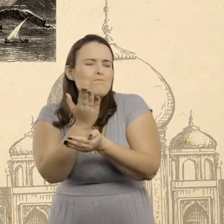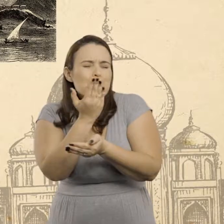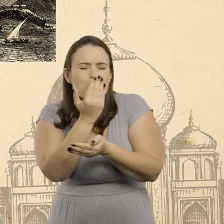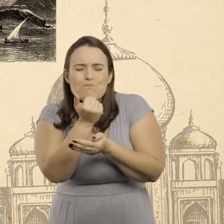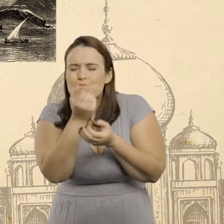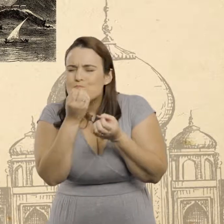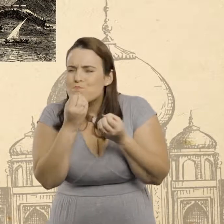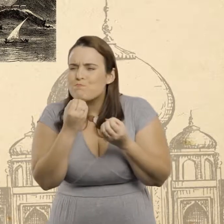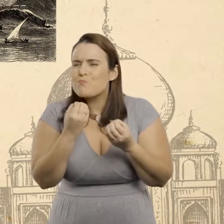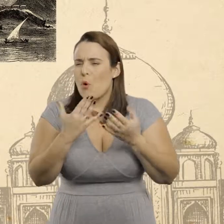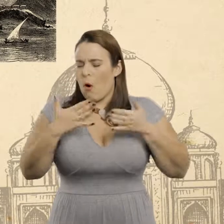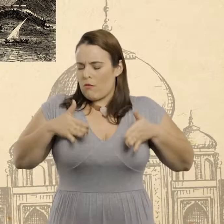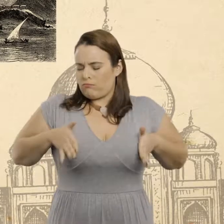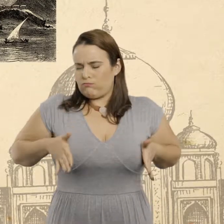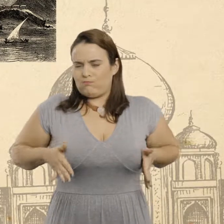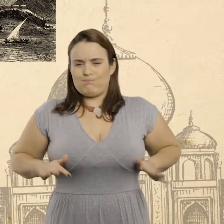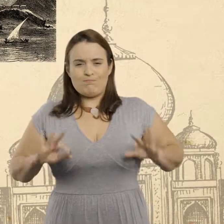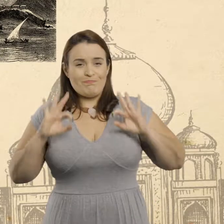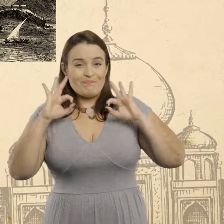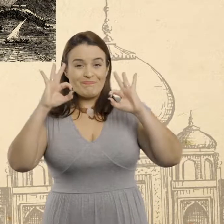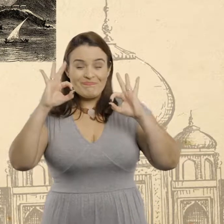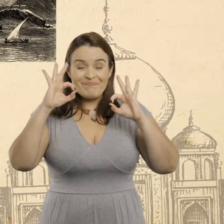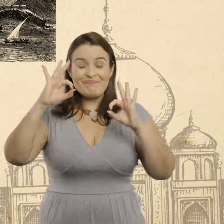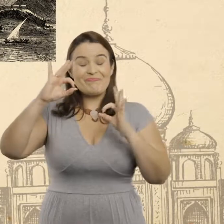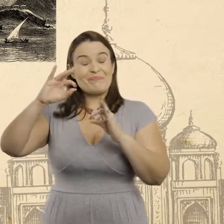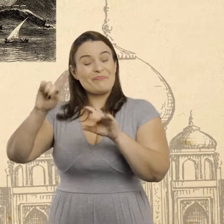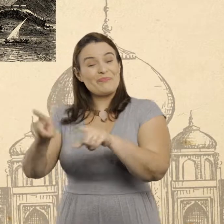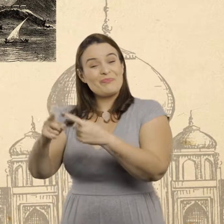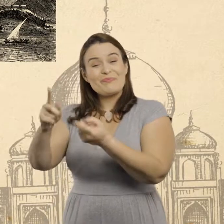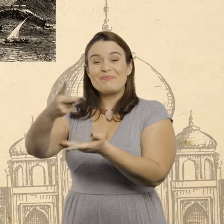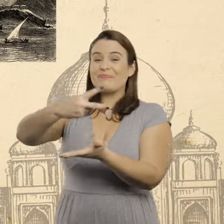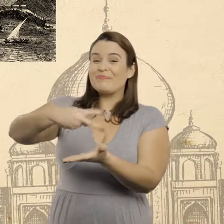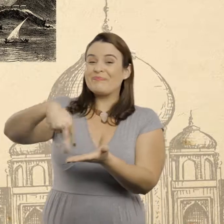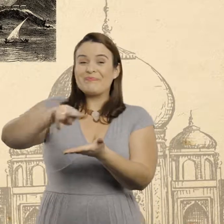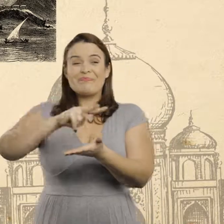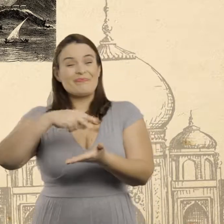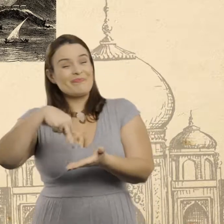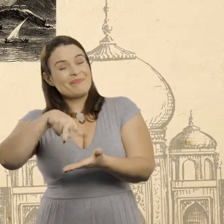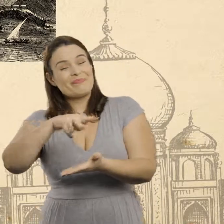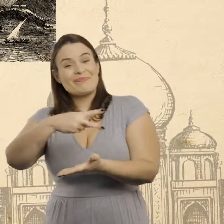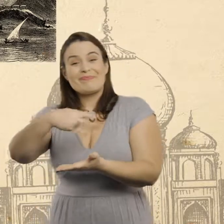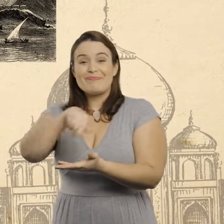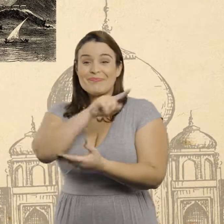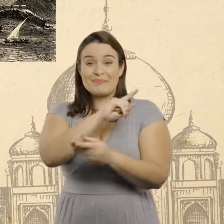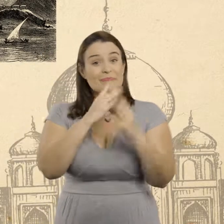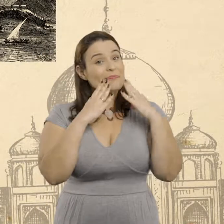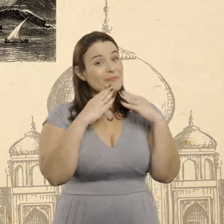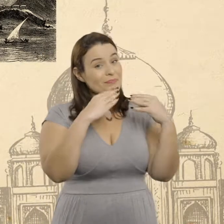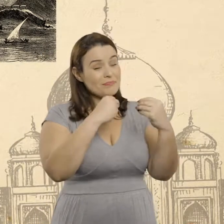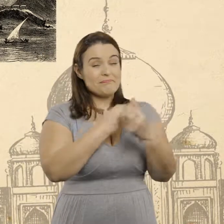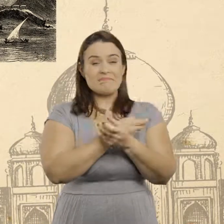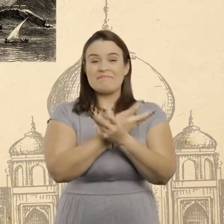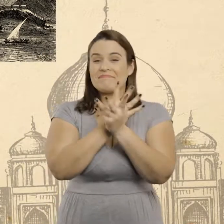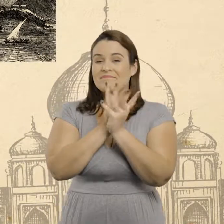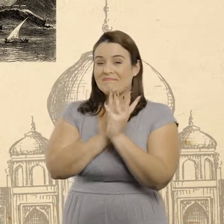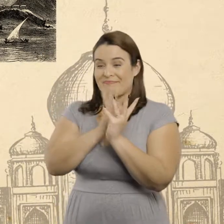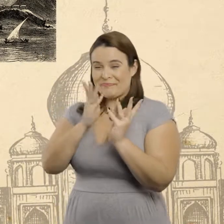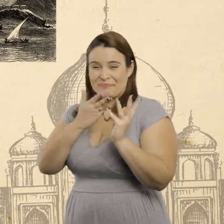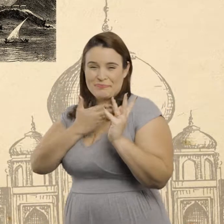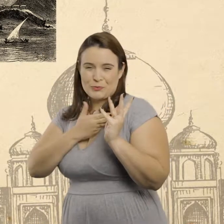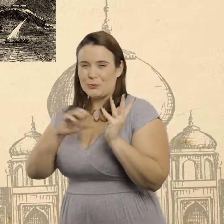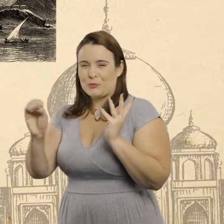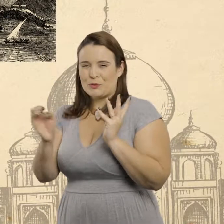boa. As pessoas se vestiam bem e dançavam quando tocava música. Phileas Fogg passava o tempo jogando cartas com